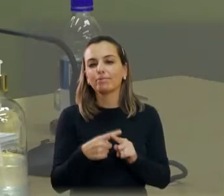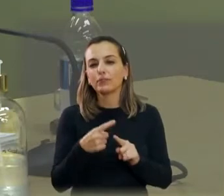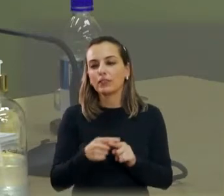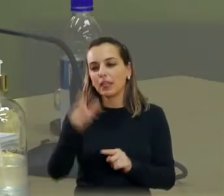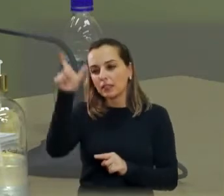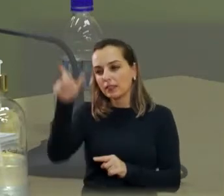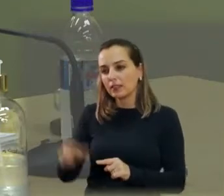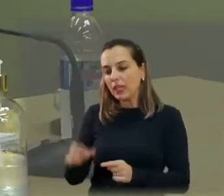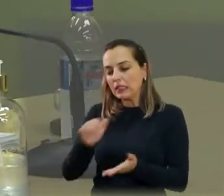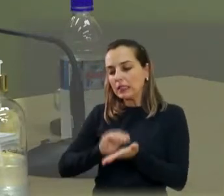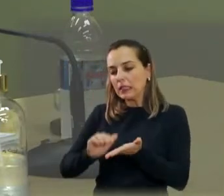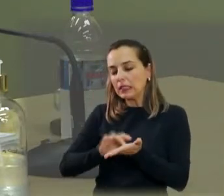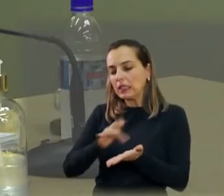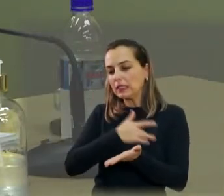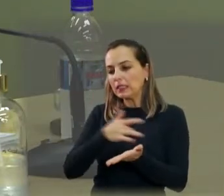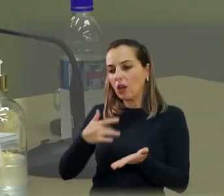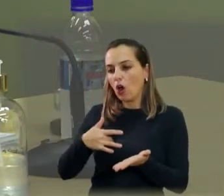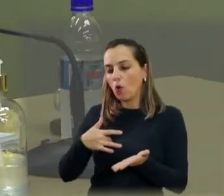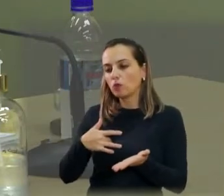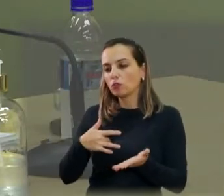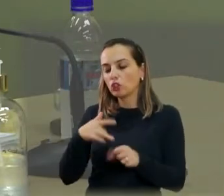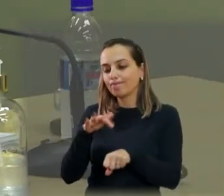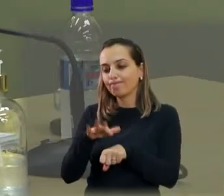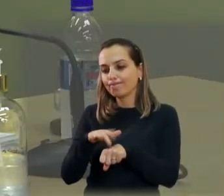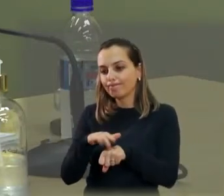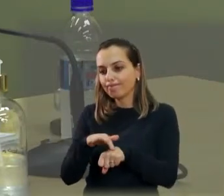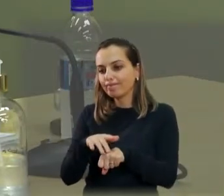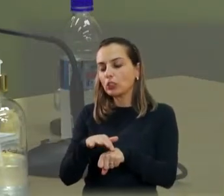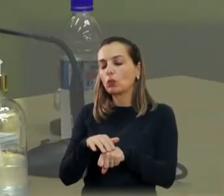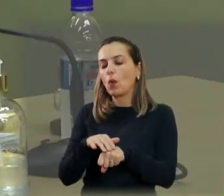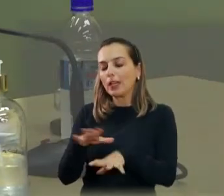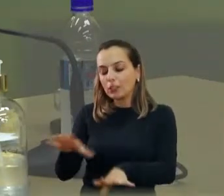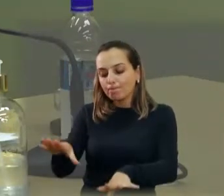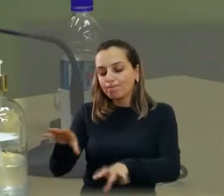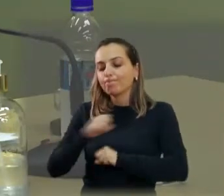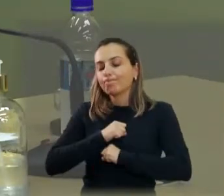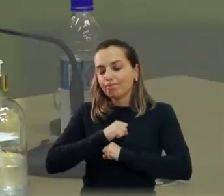da Eliana, que está sendo a grande guerreira